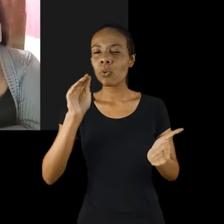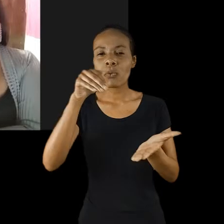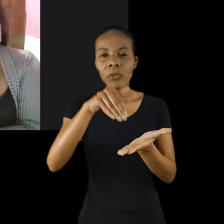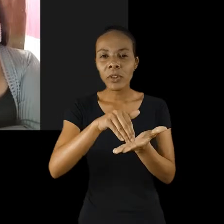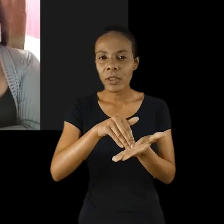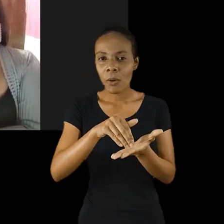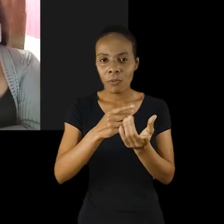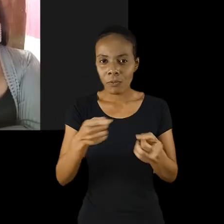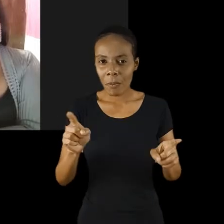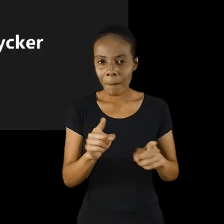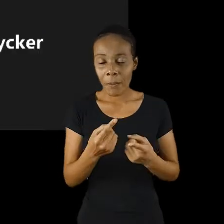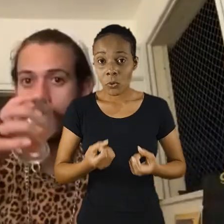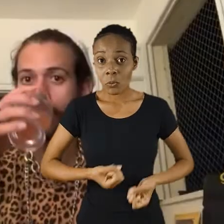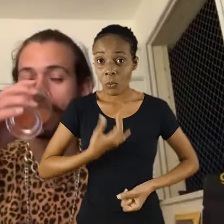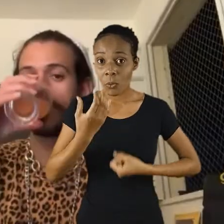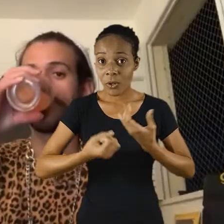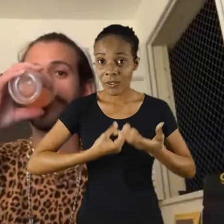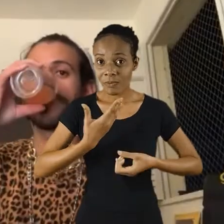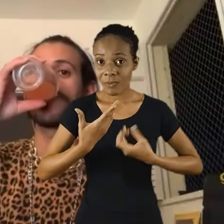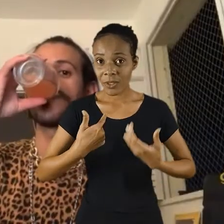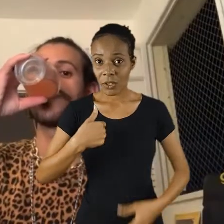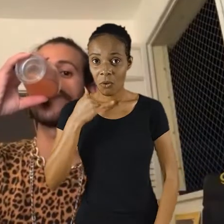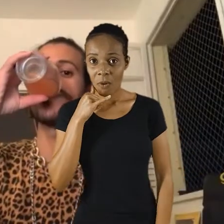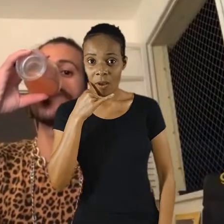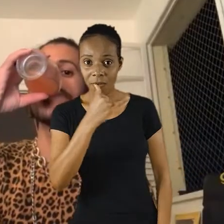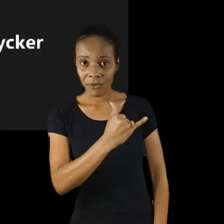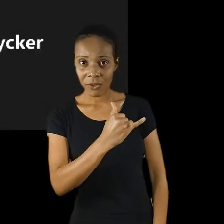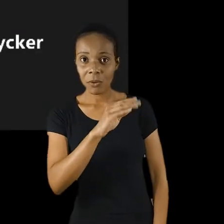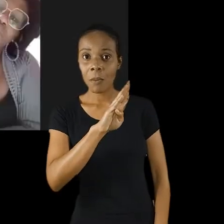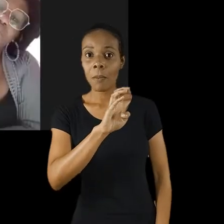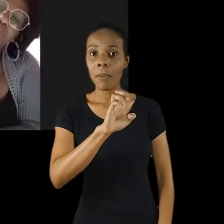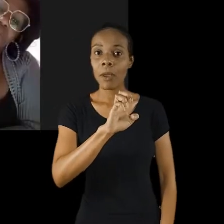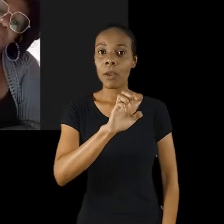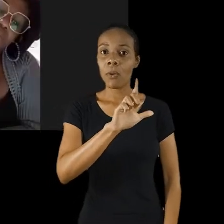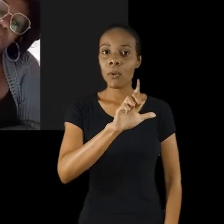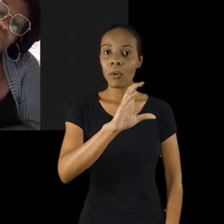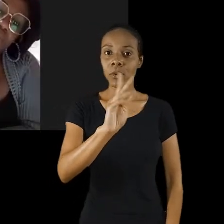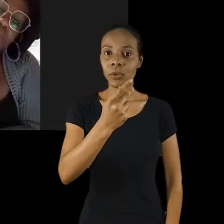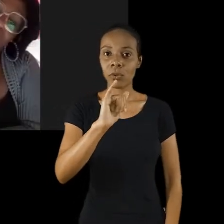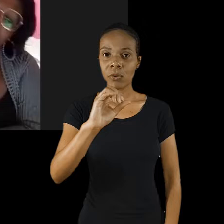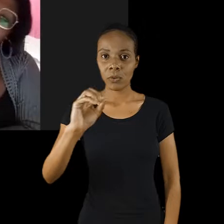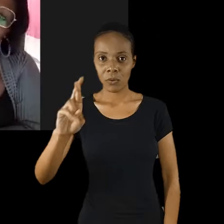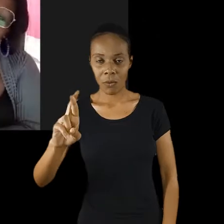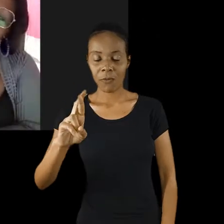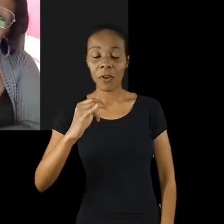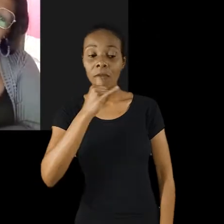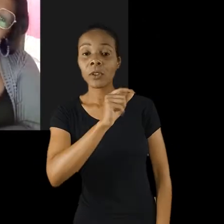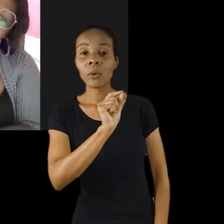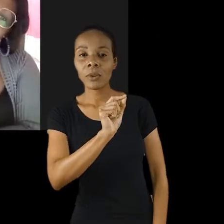eu falo o seguinte: Belchior, eu já morri faz tempo. O que eu quero agora é